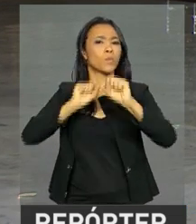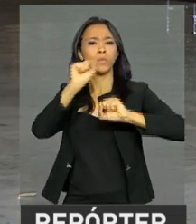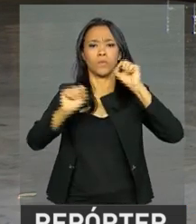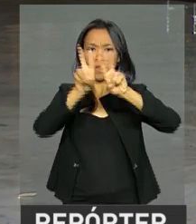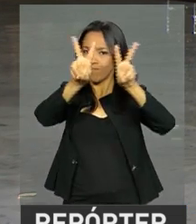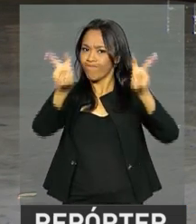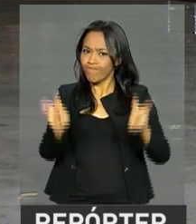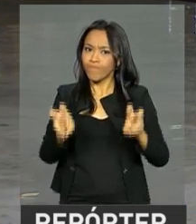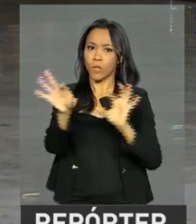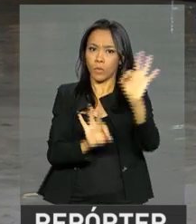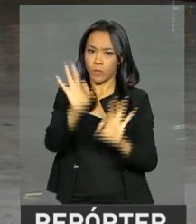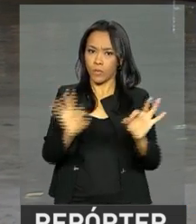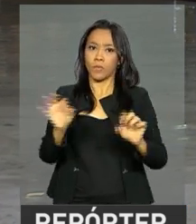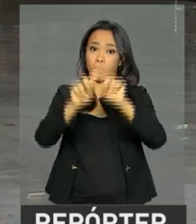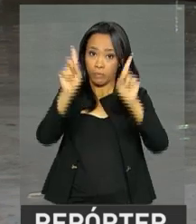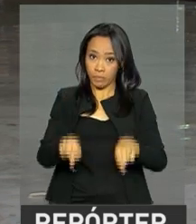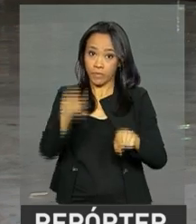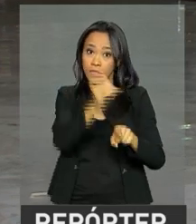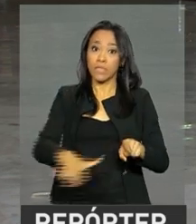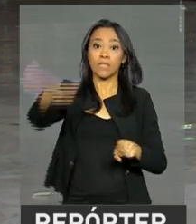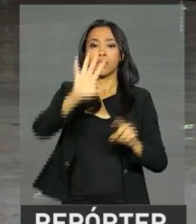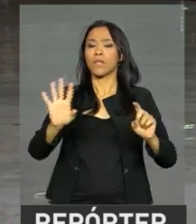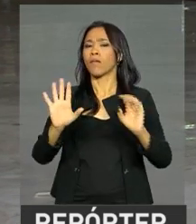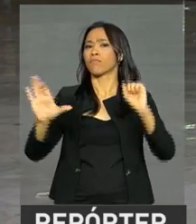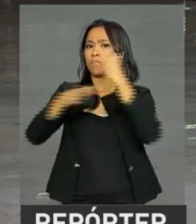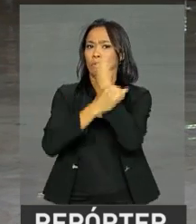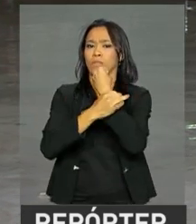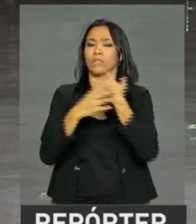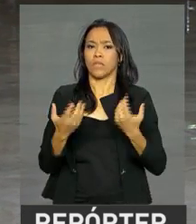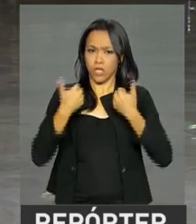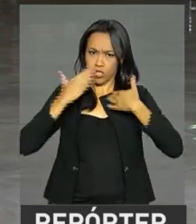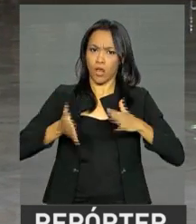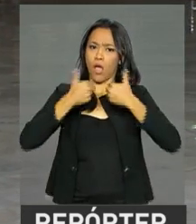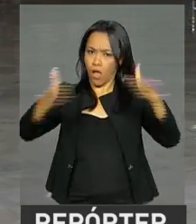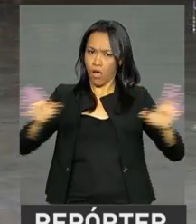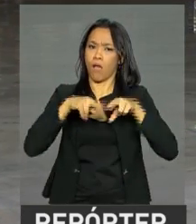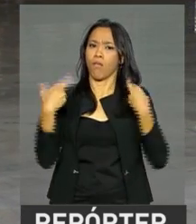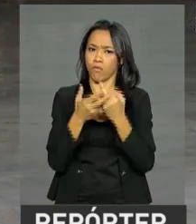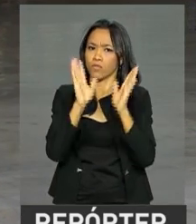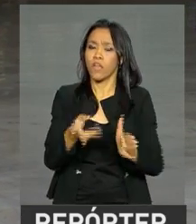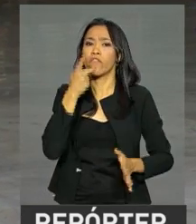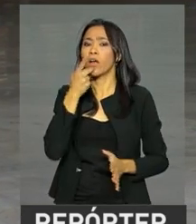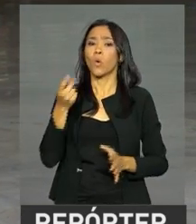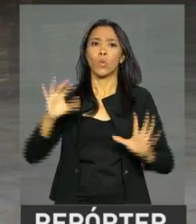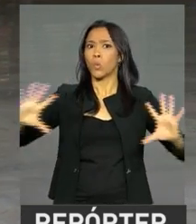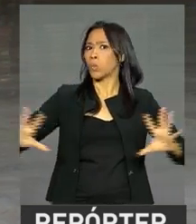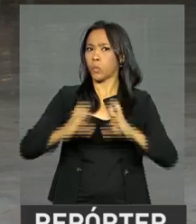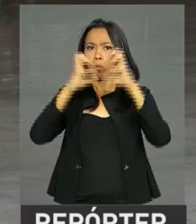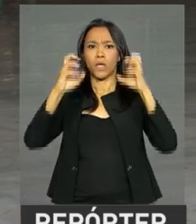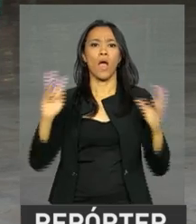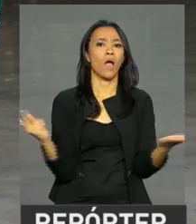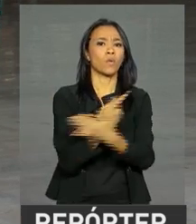de um plano nacional de segurança pública o presidente fez agora a pouco a abertura da reunião e falou sobre a rebelião em duas unidades de